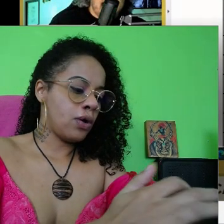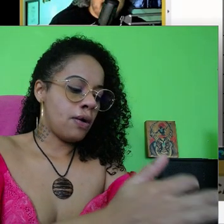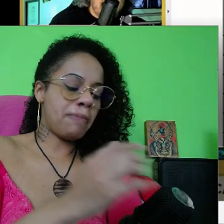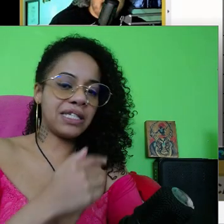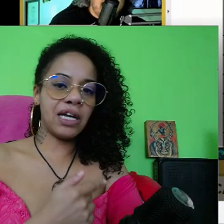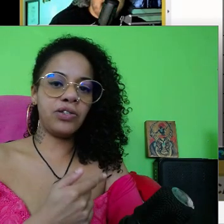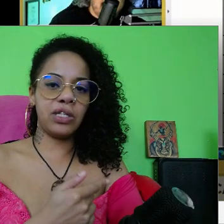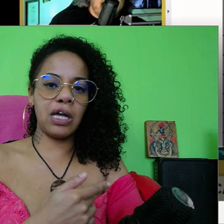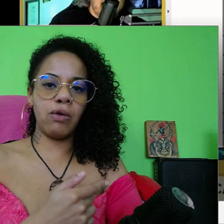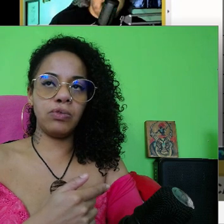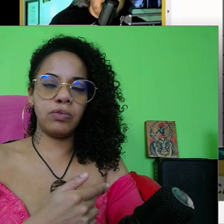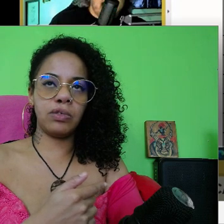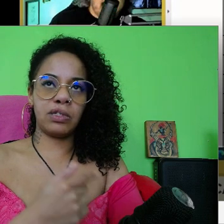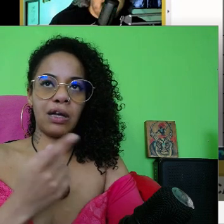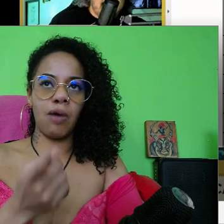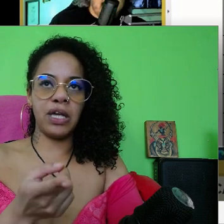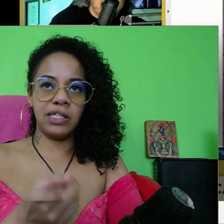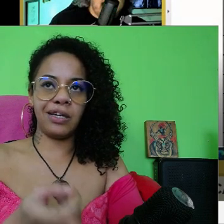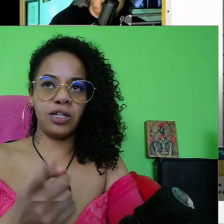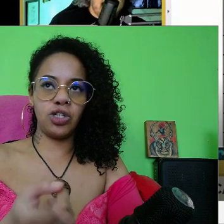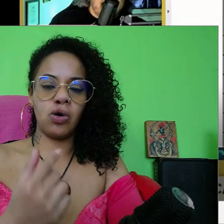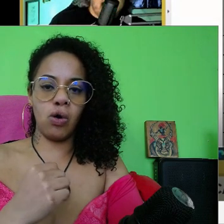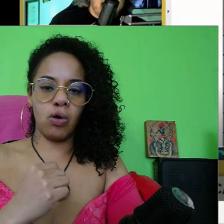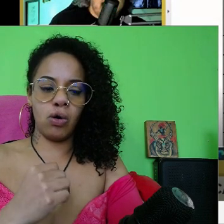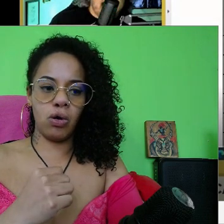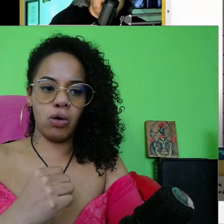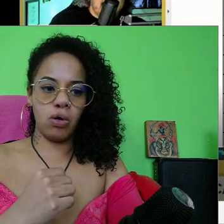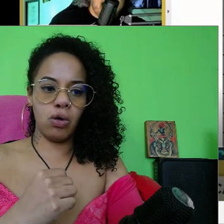mas aí tu tá calma